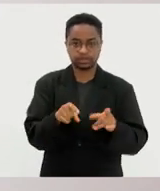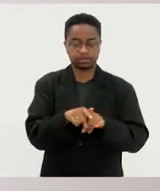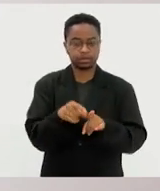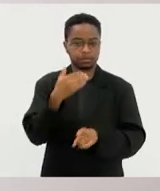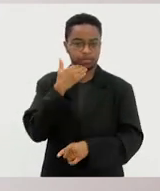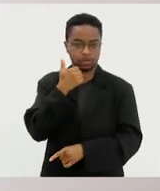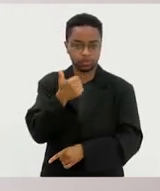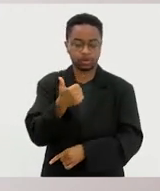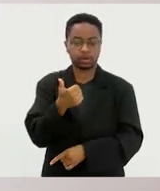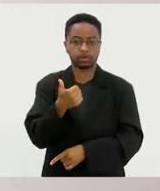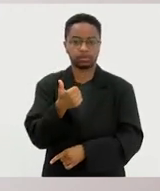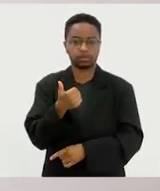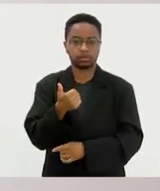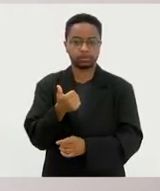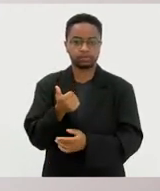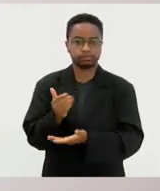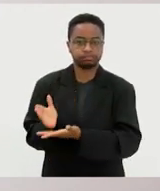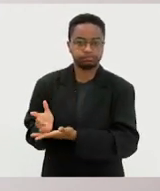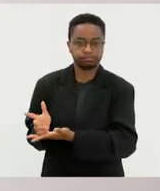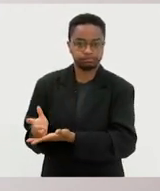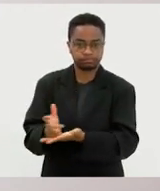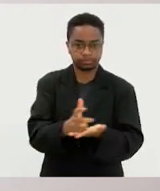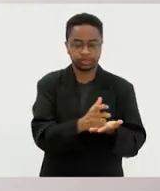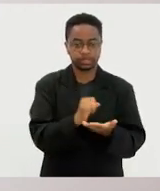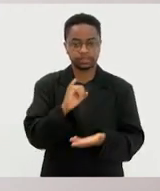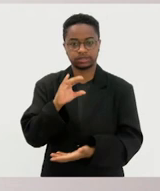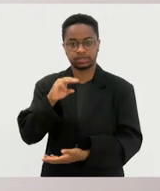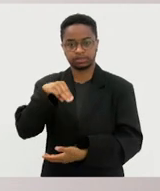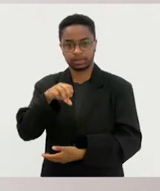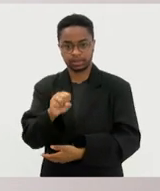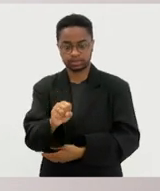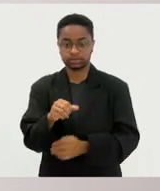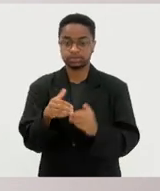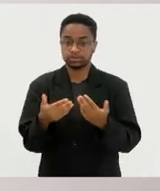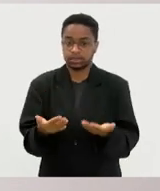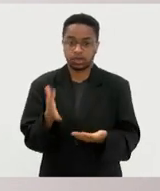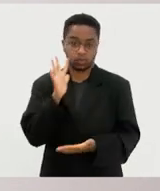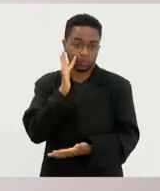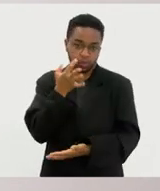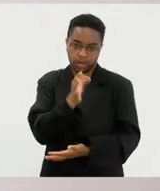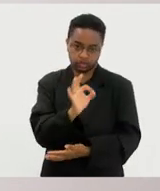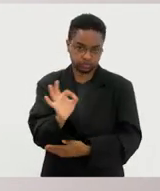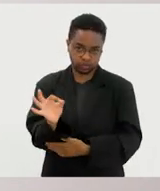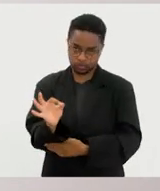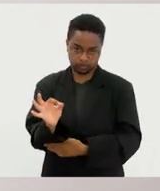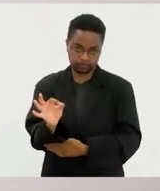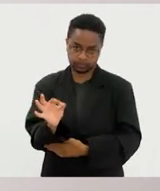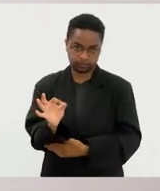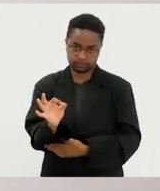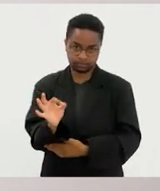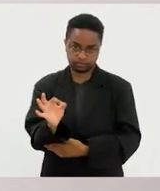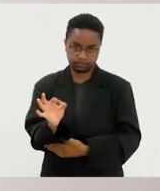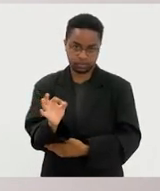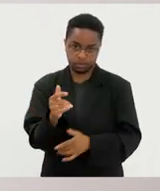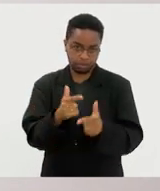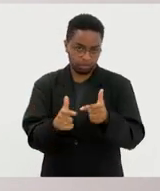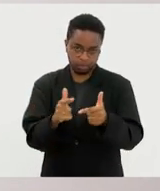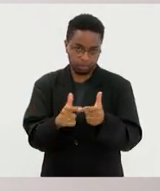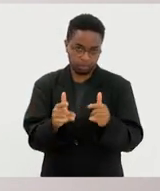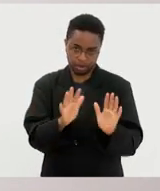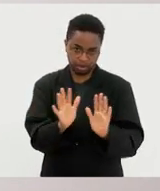arrecadação do ICMS, estamos falando de fonte de tesouro. Então, assim, não resolve o tamanho do buraco. Assim, a